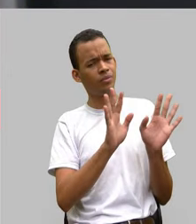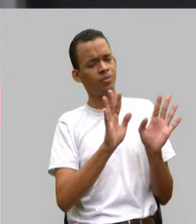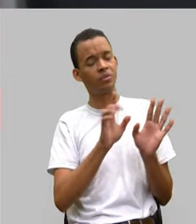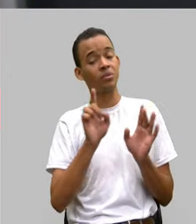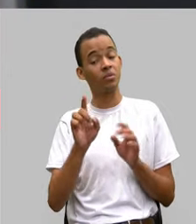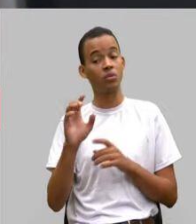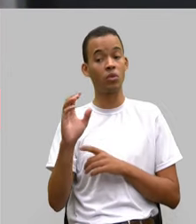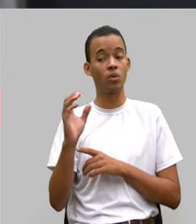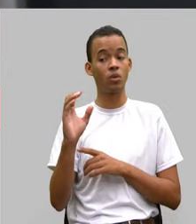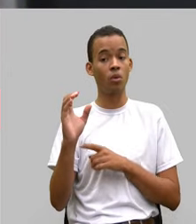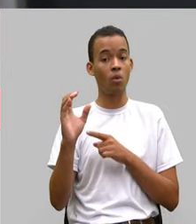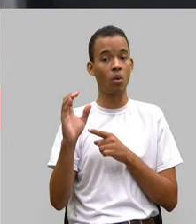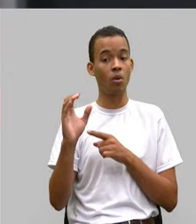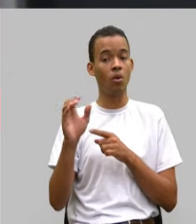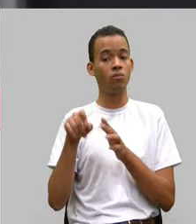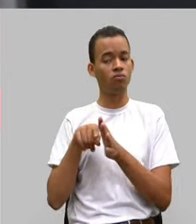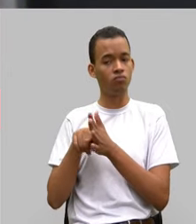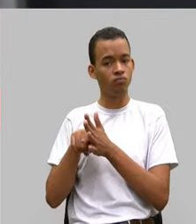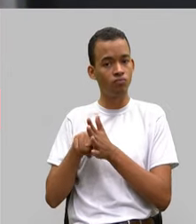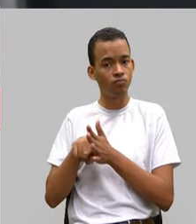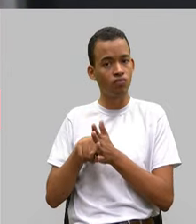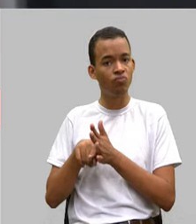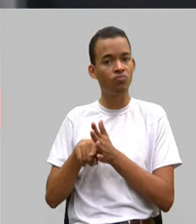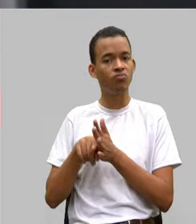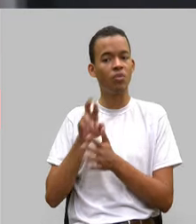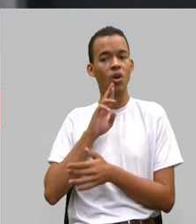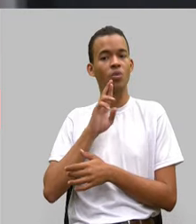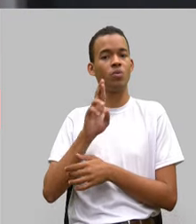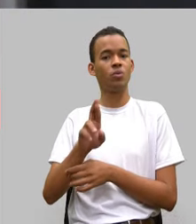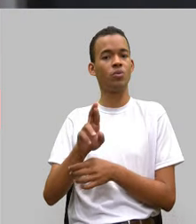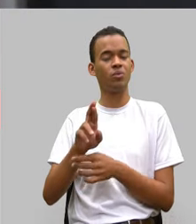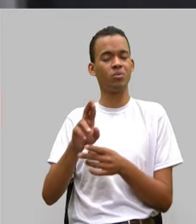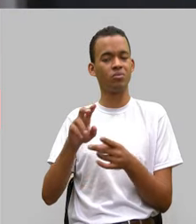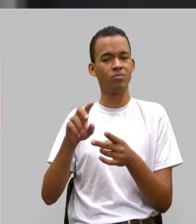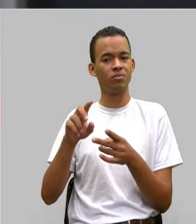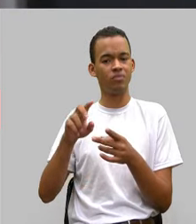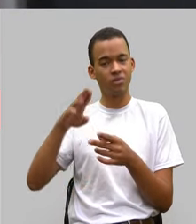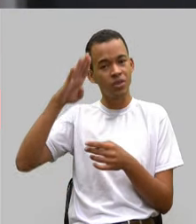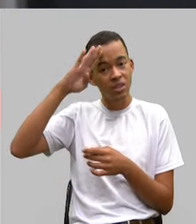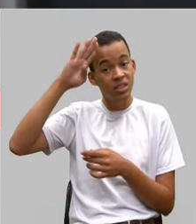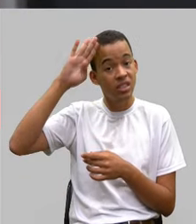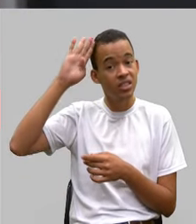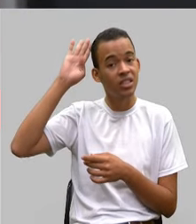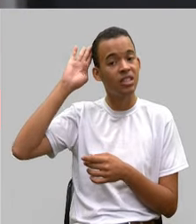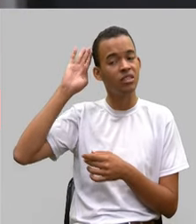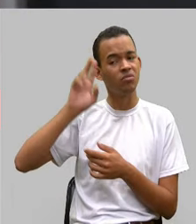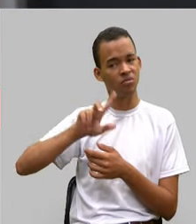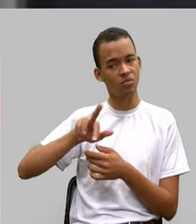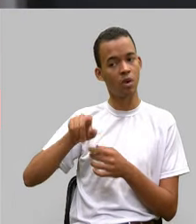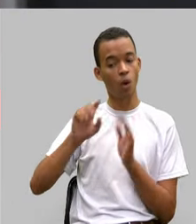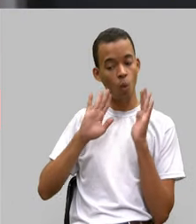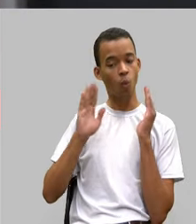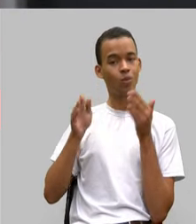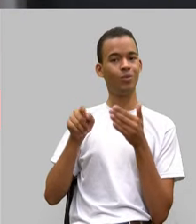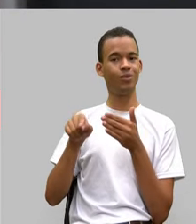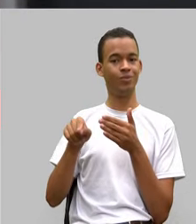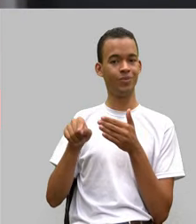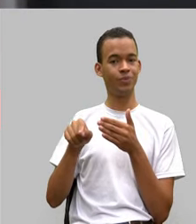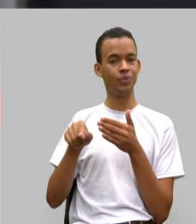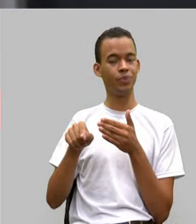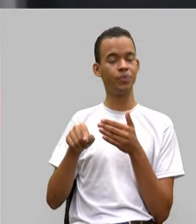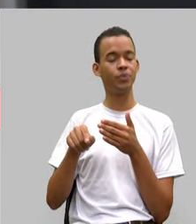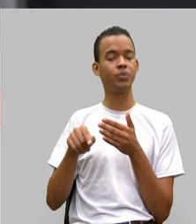científicas a academia e a ciência e por fim dizer da distância de momentos como esse como